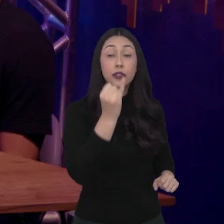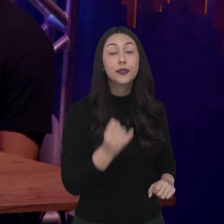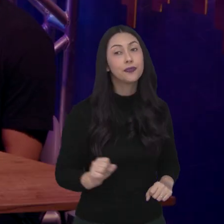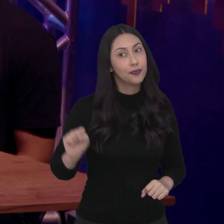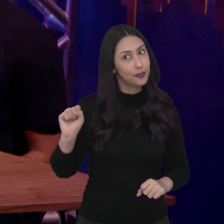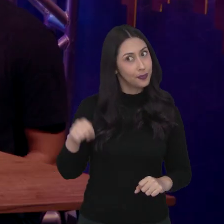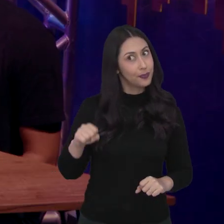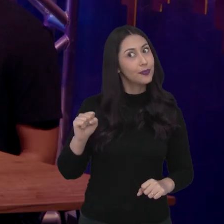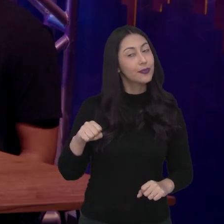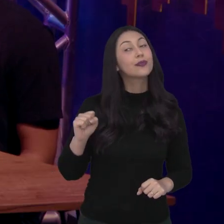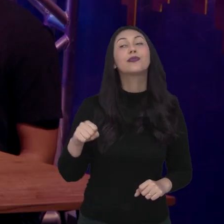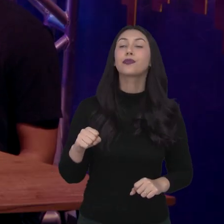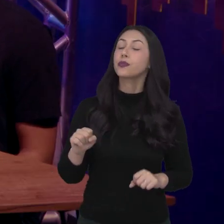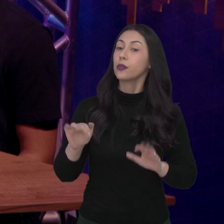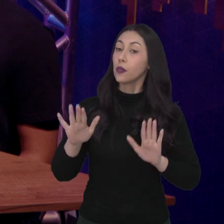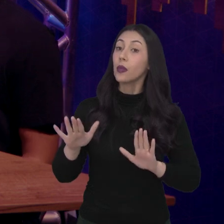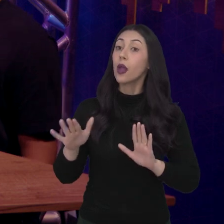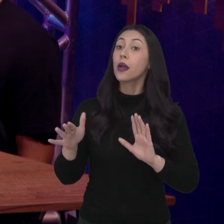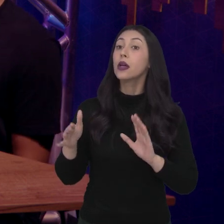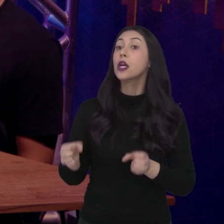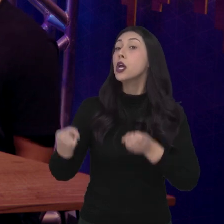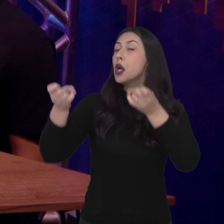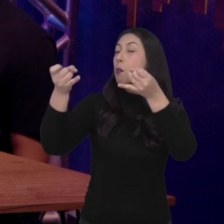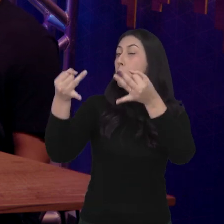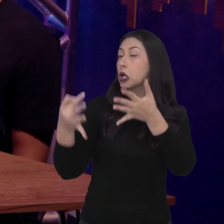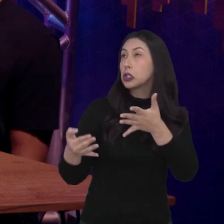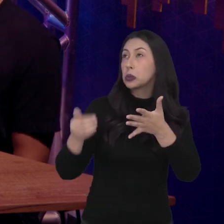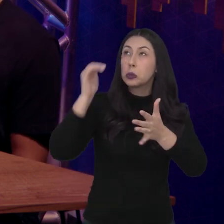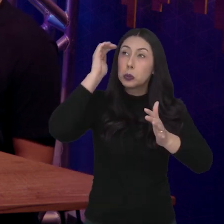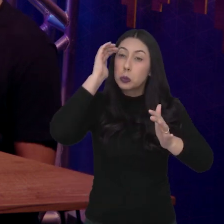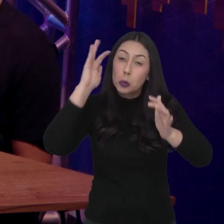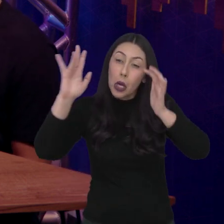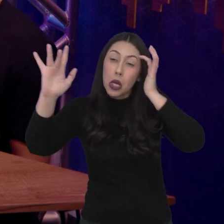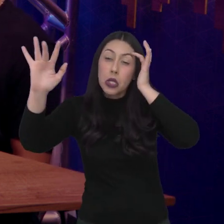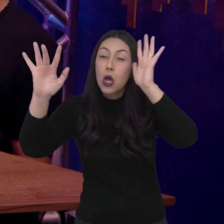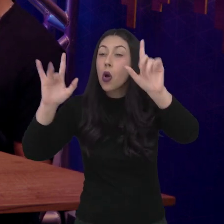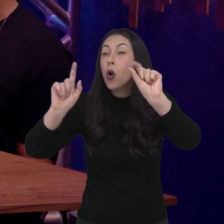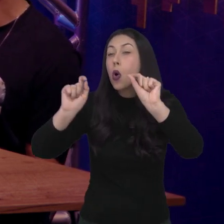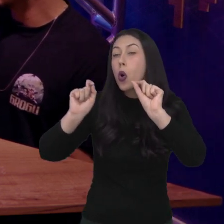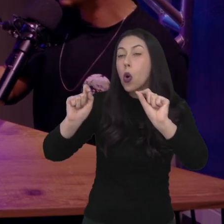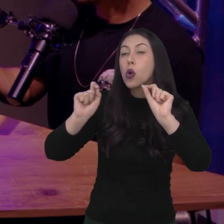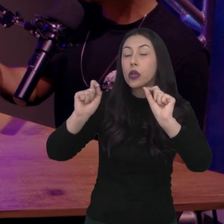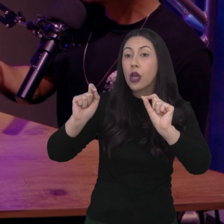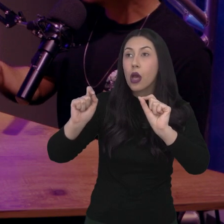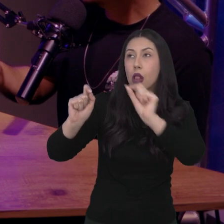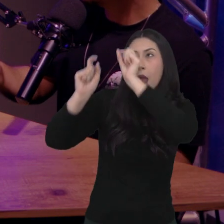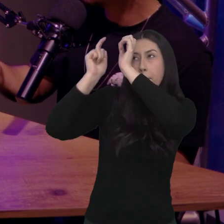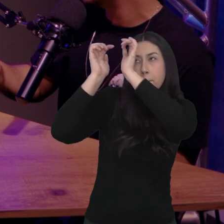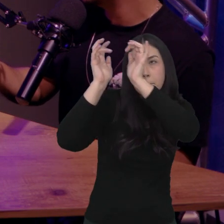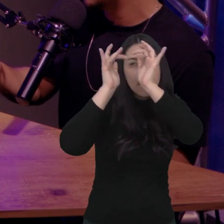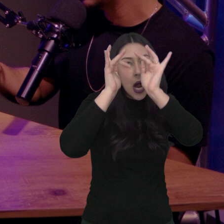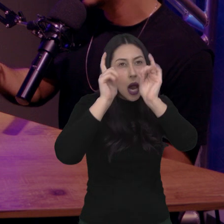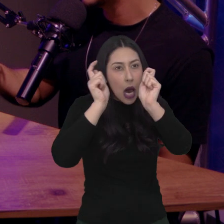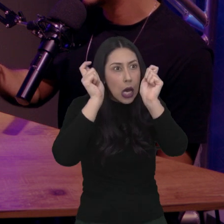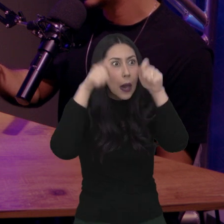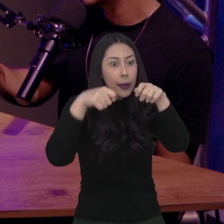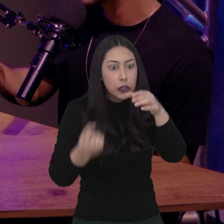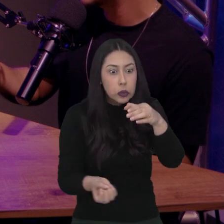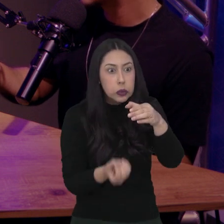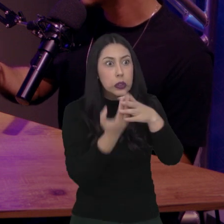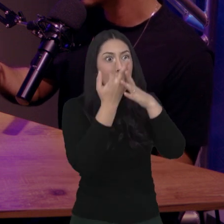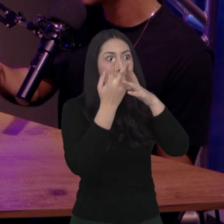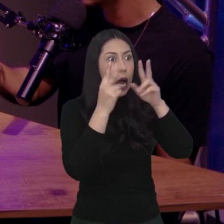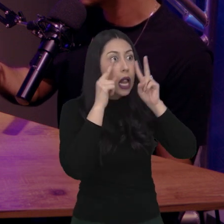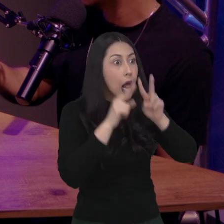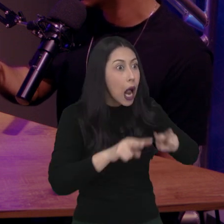importante. Exatamente. E assim, galera, uma definição de imaginação seria a capacidade de formar imagens, ideias